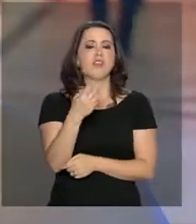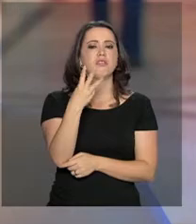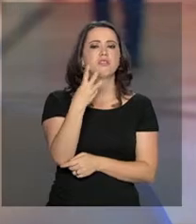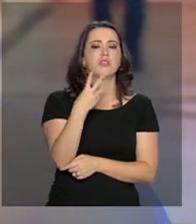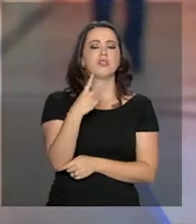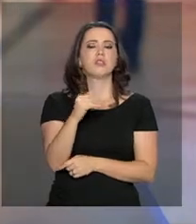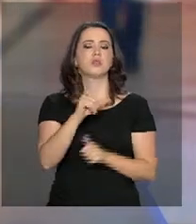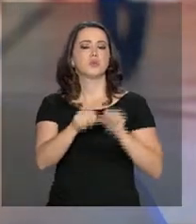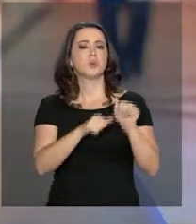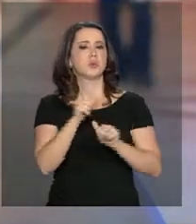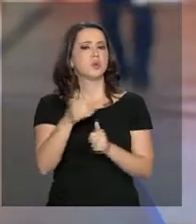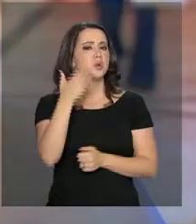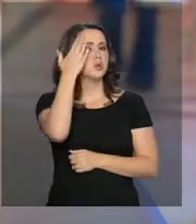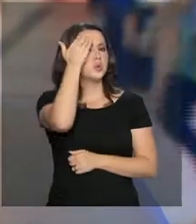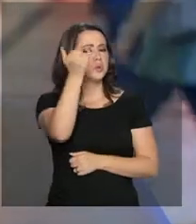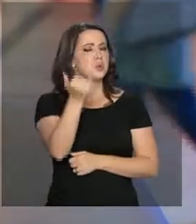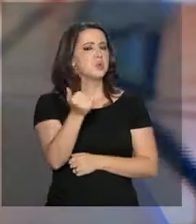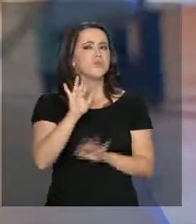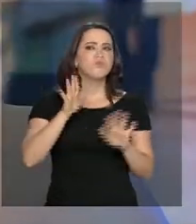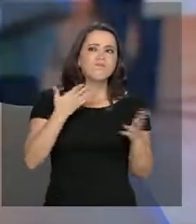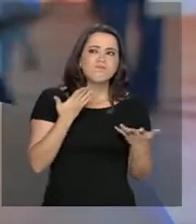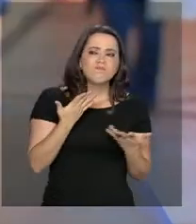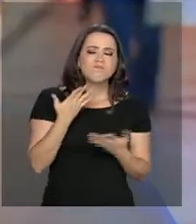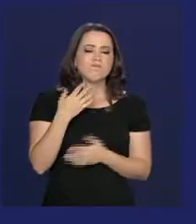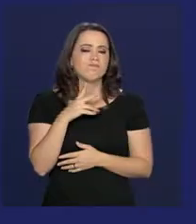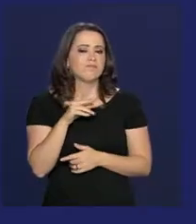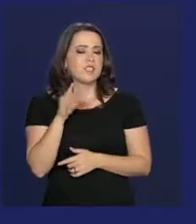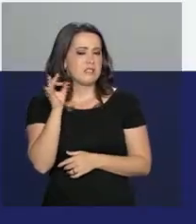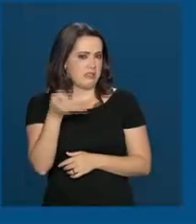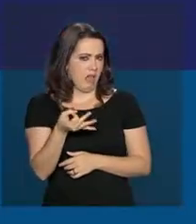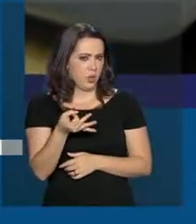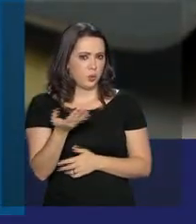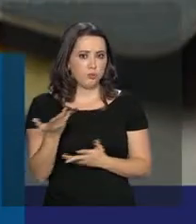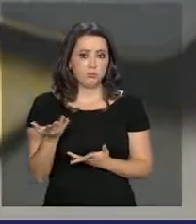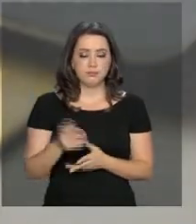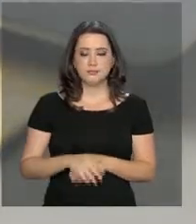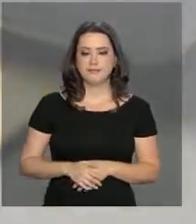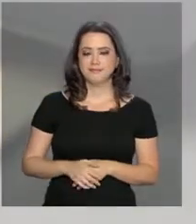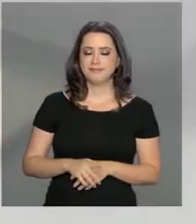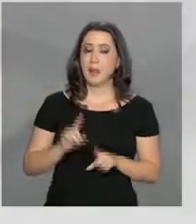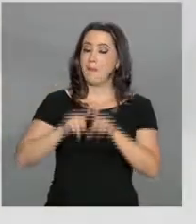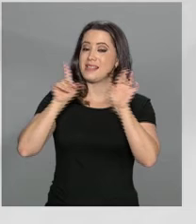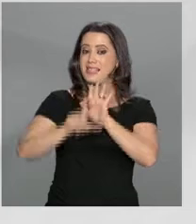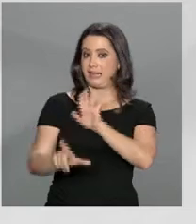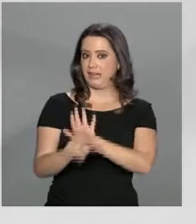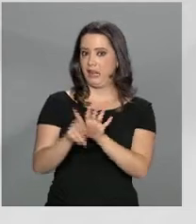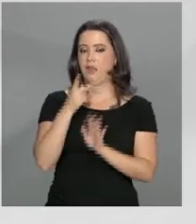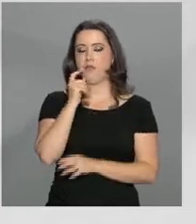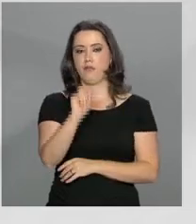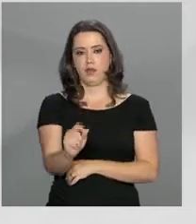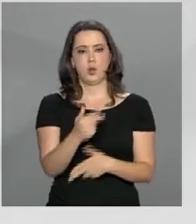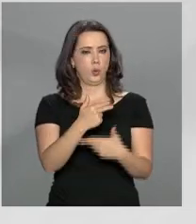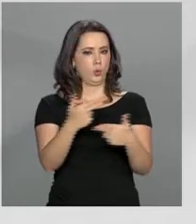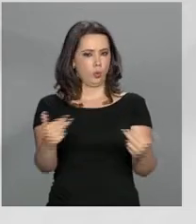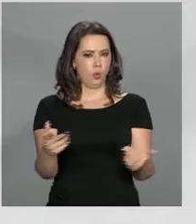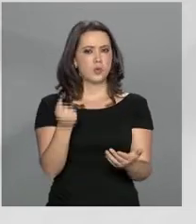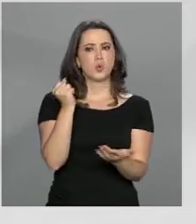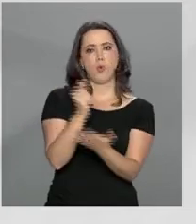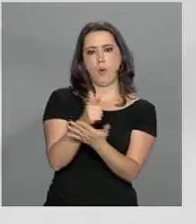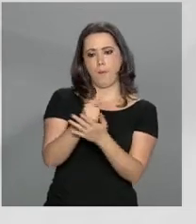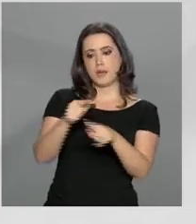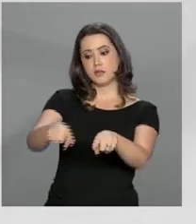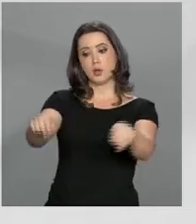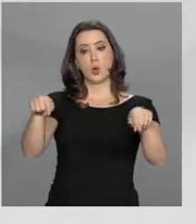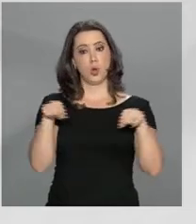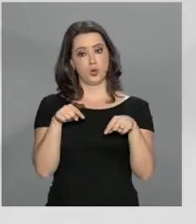dias é o que eu sei assim está certo segundo o código de defesa do consumidor para os produtos comprados em